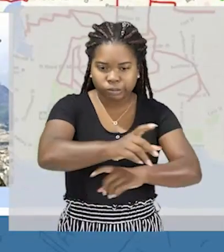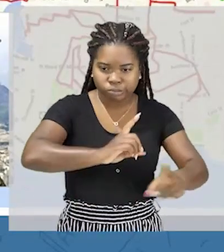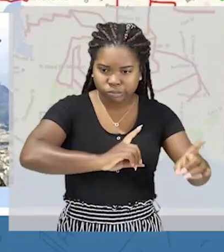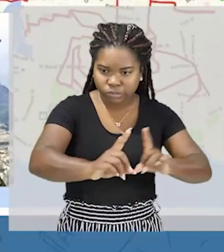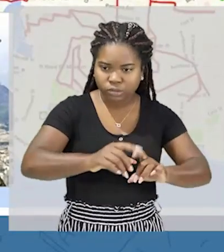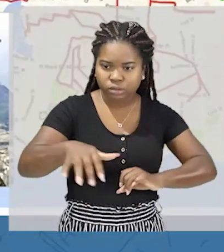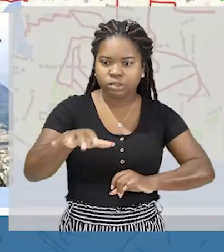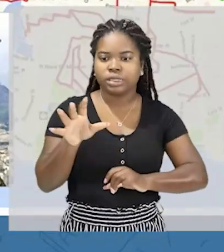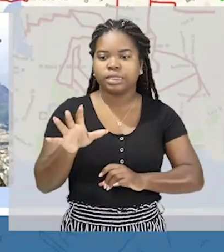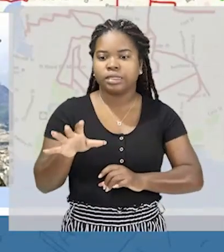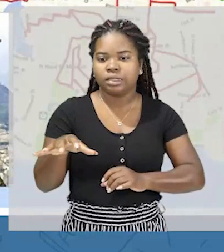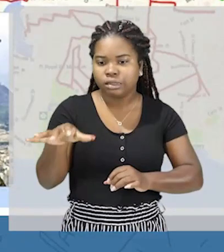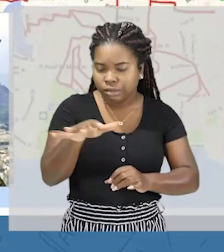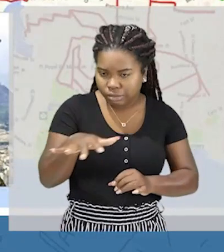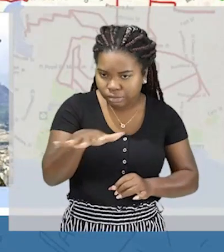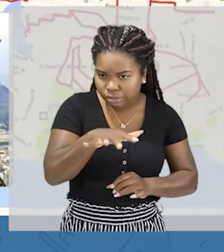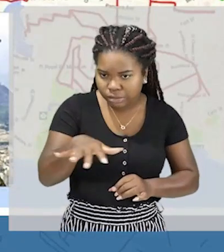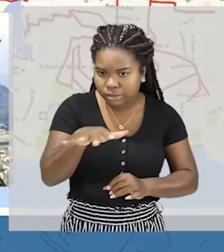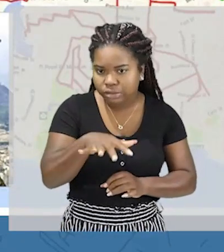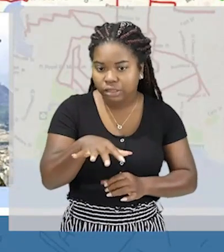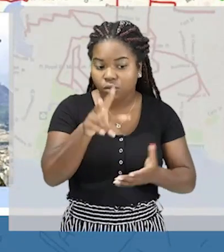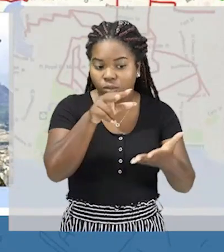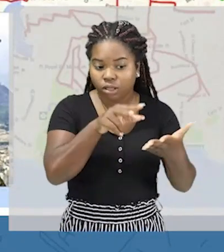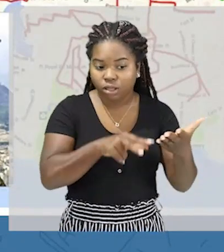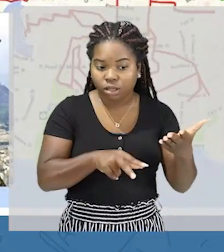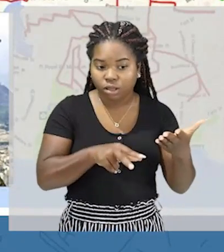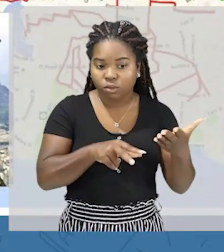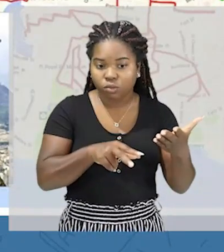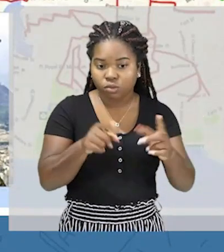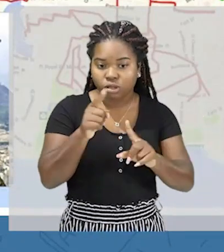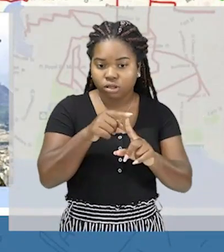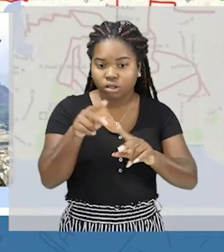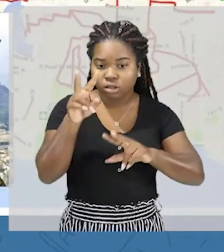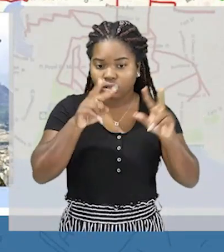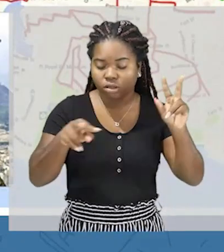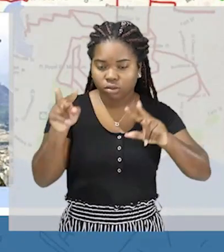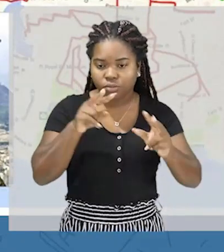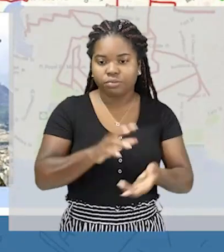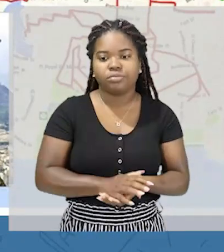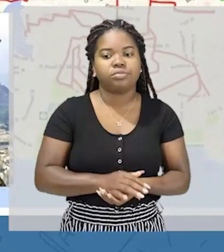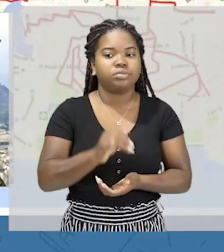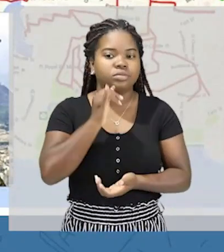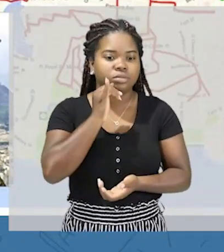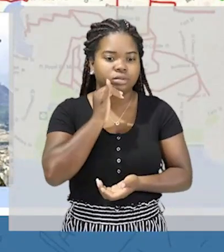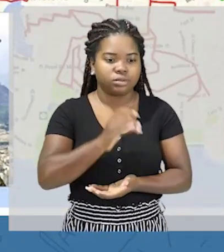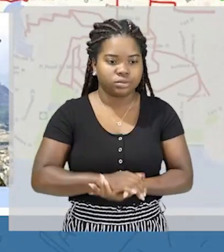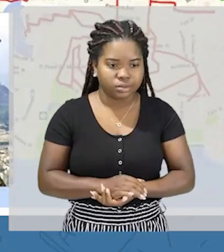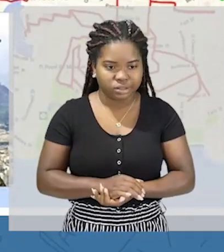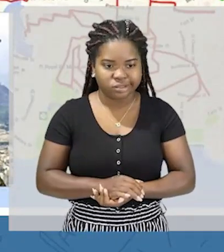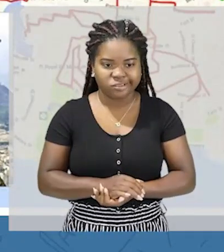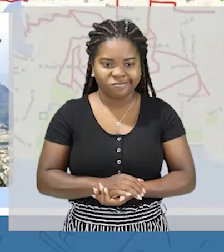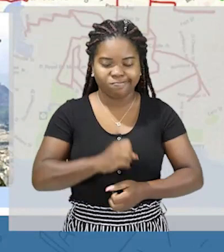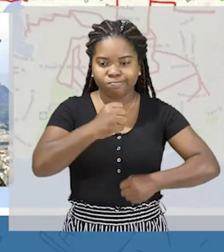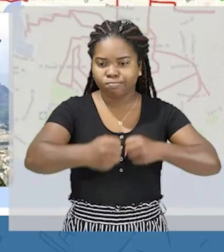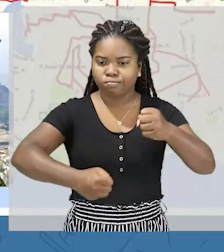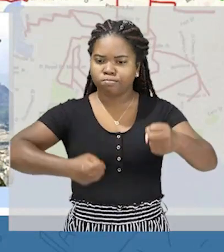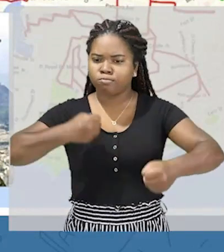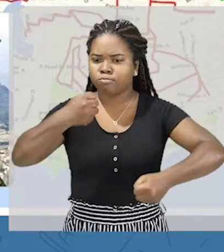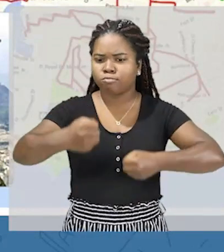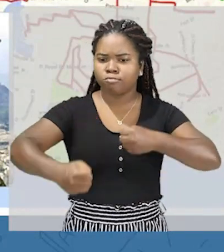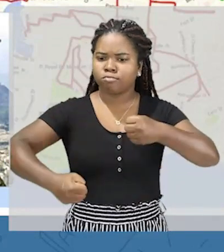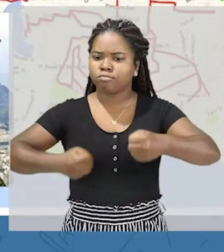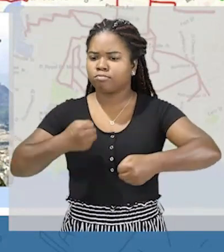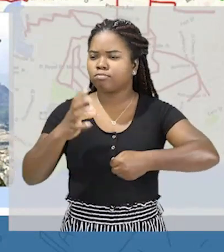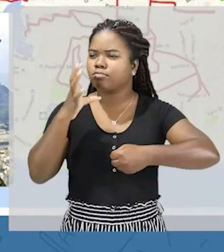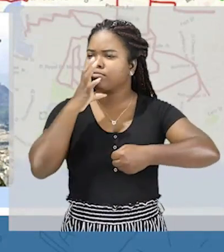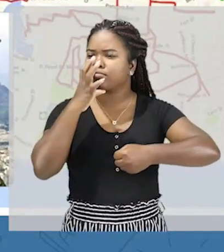uma leitura visual. Não entendi, professor, explique. Rodando de bicicleta, ele fez pelas ruas do Rio